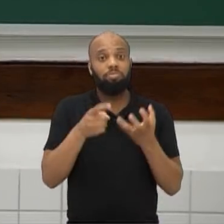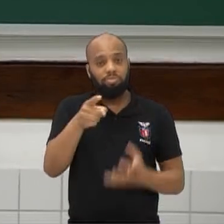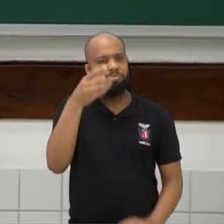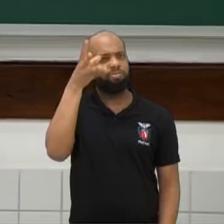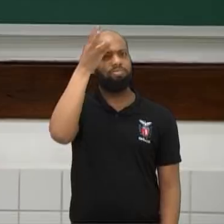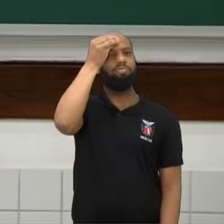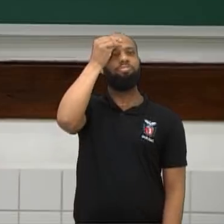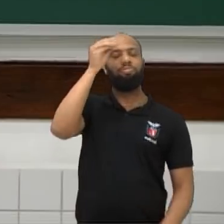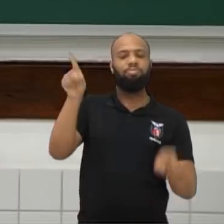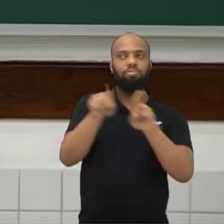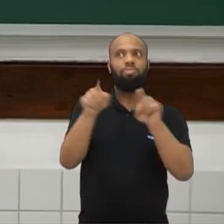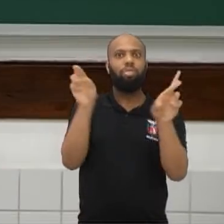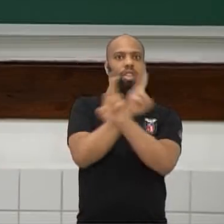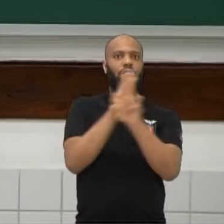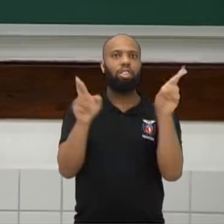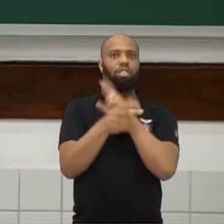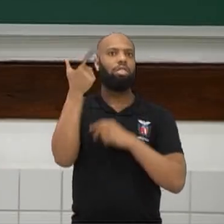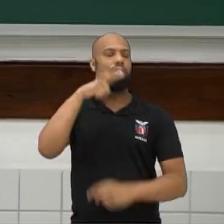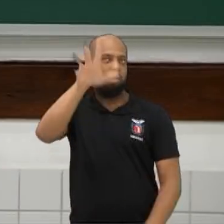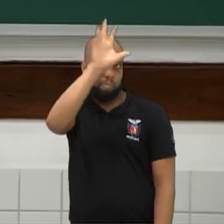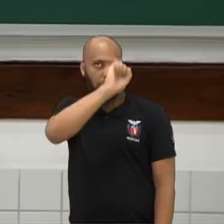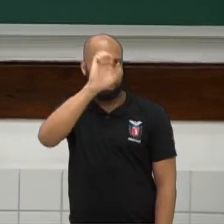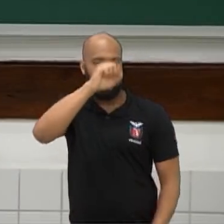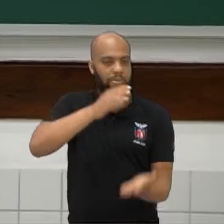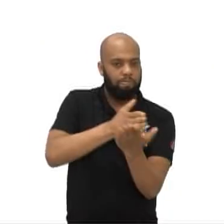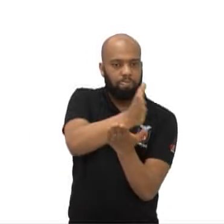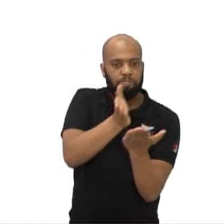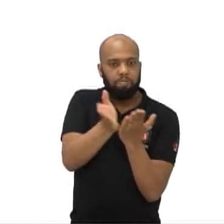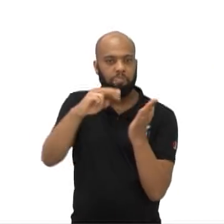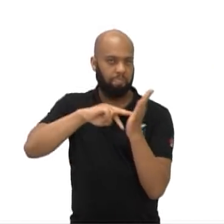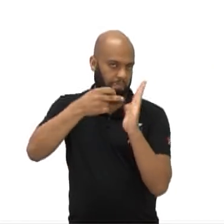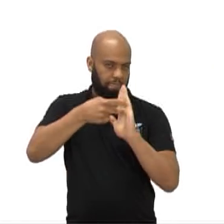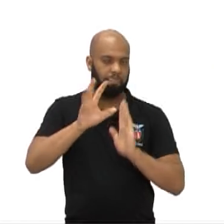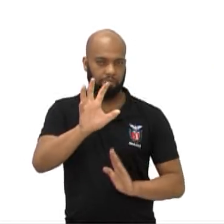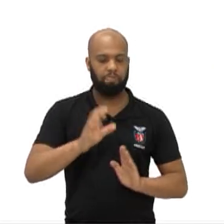poder estabelecer relações e aprender o conceito de ambiguidade.